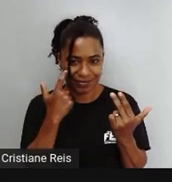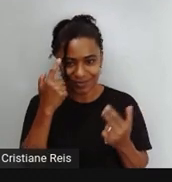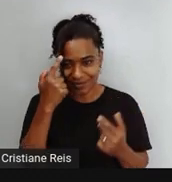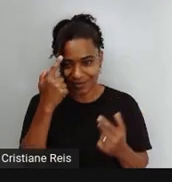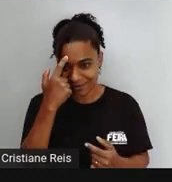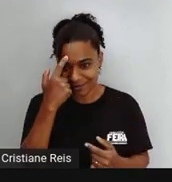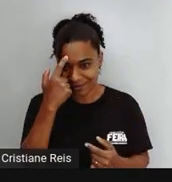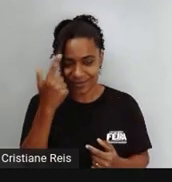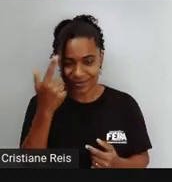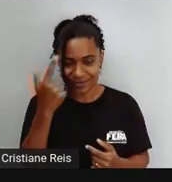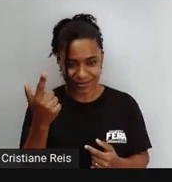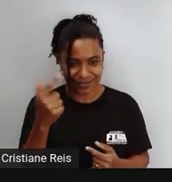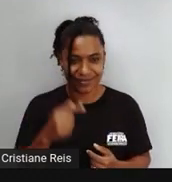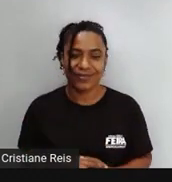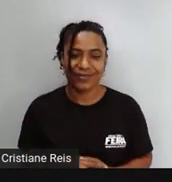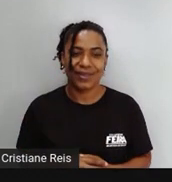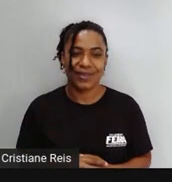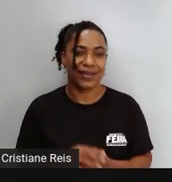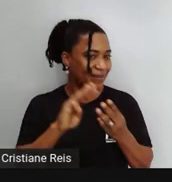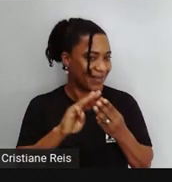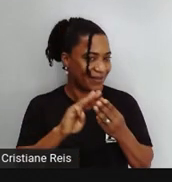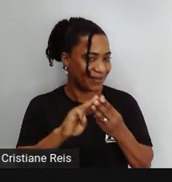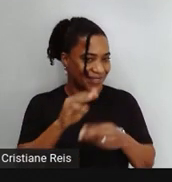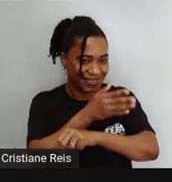na matemática em inglês.